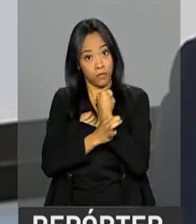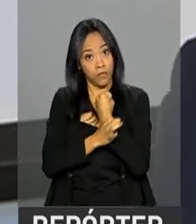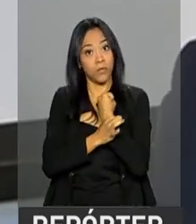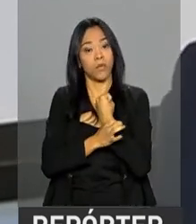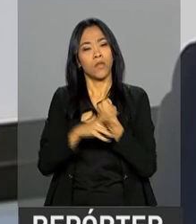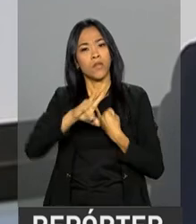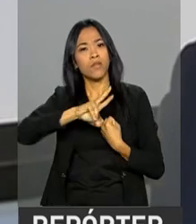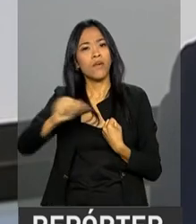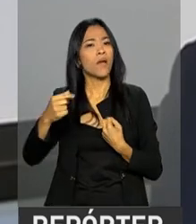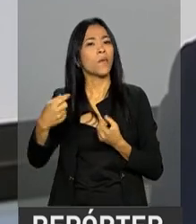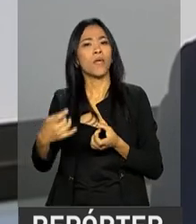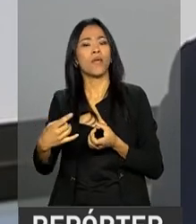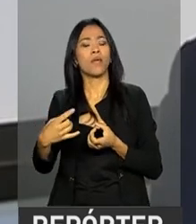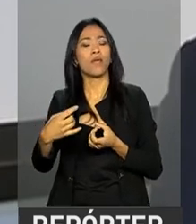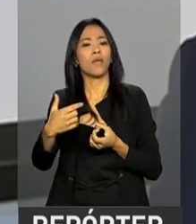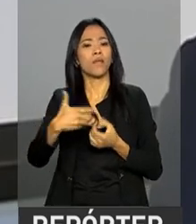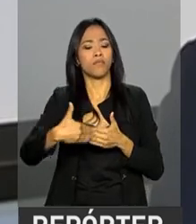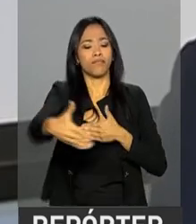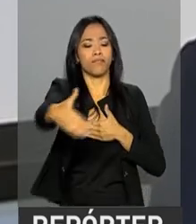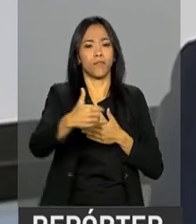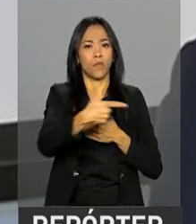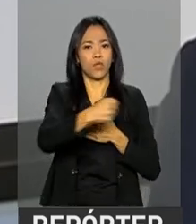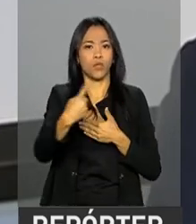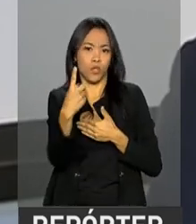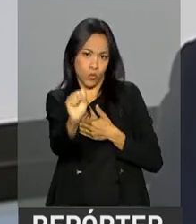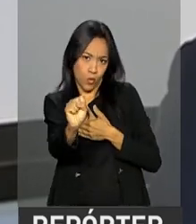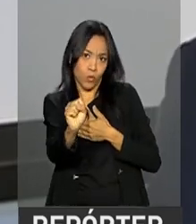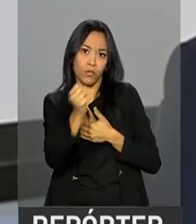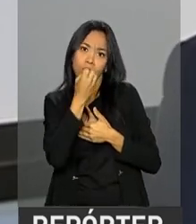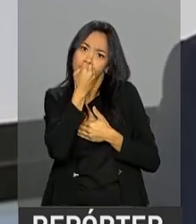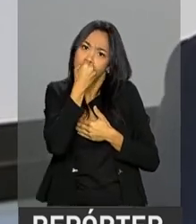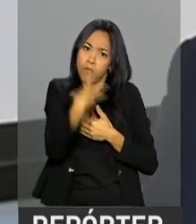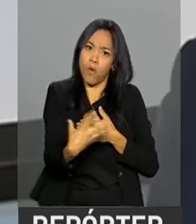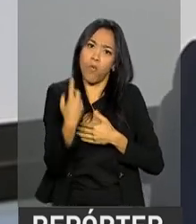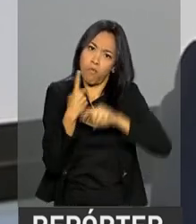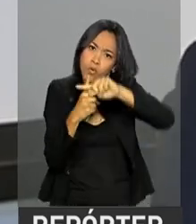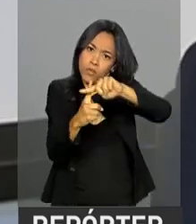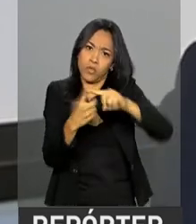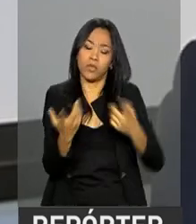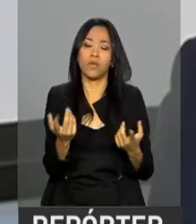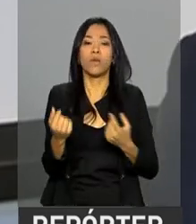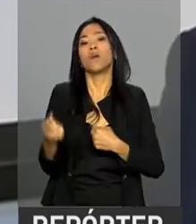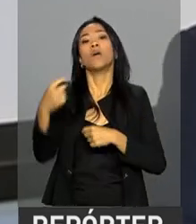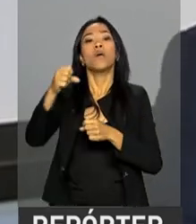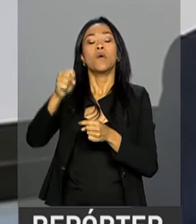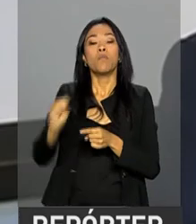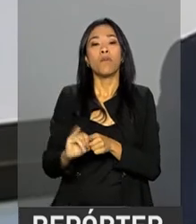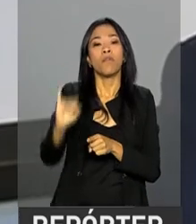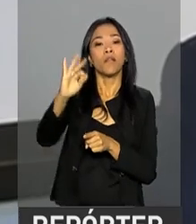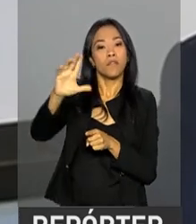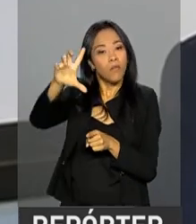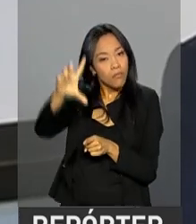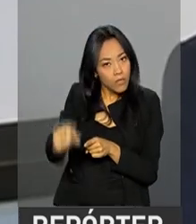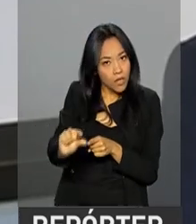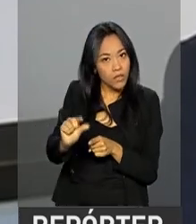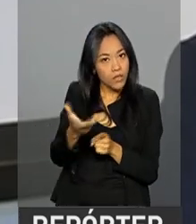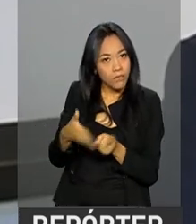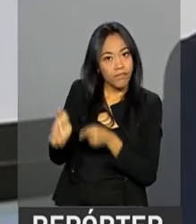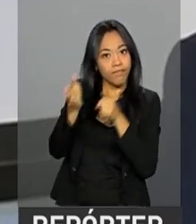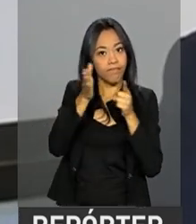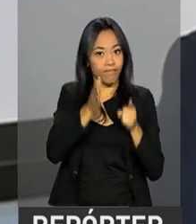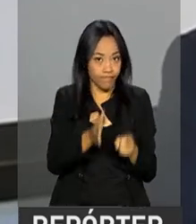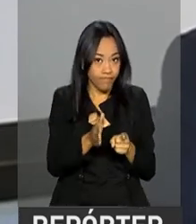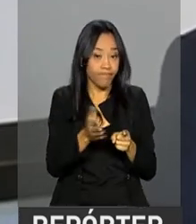deixará para 2018 11 saldo muito positivo tanto de uma inflação mais baixa porque tem menos inércia